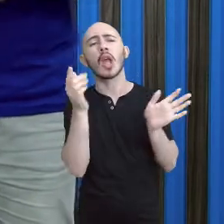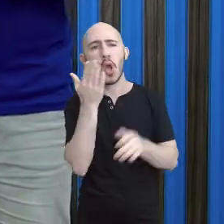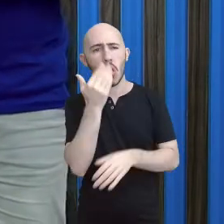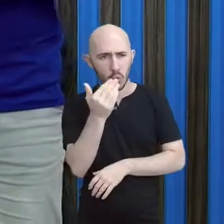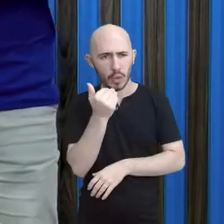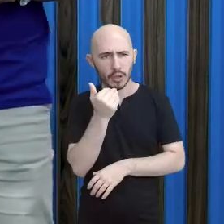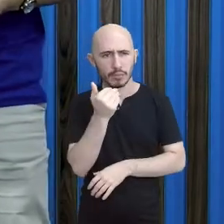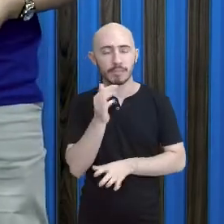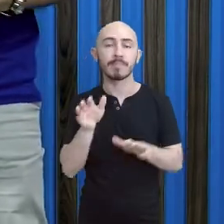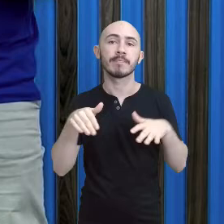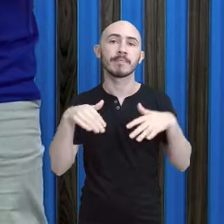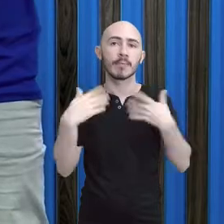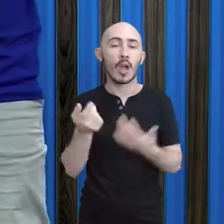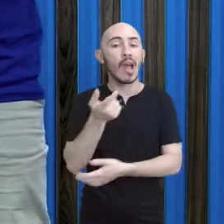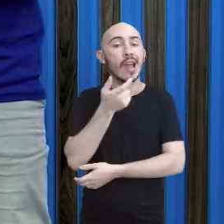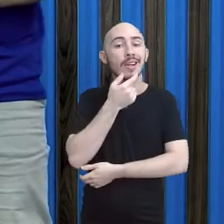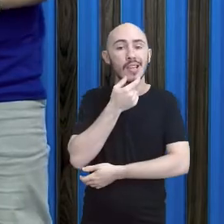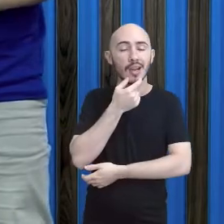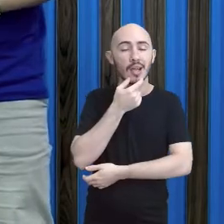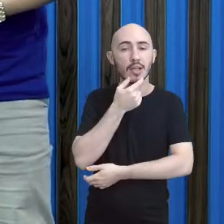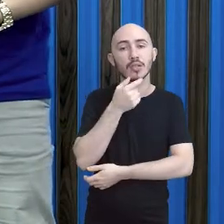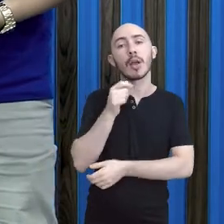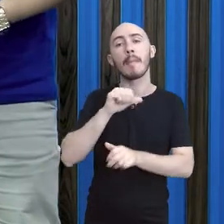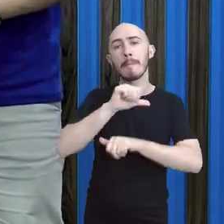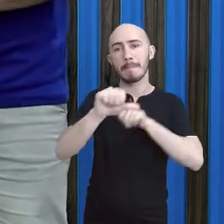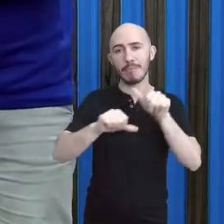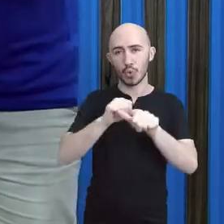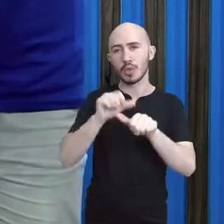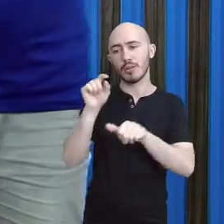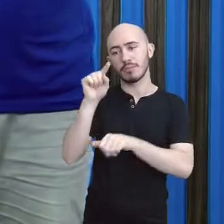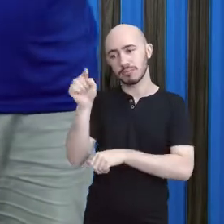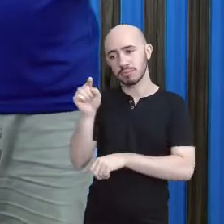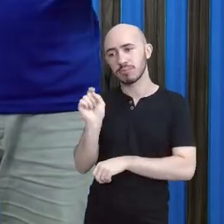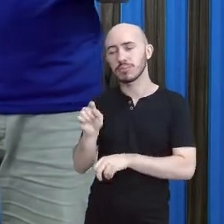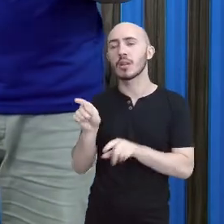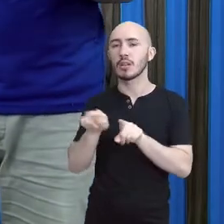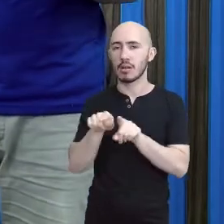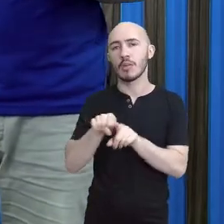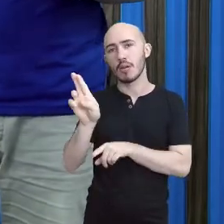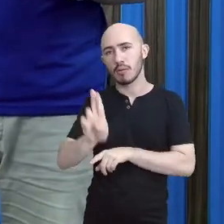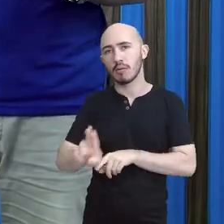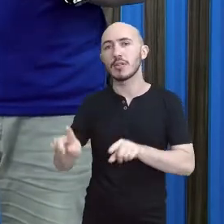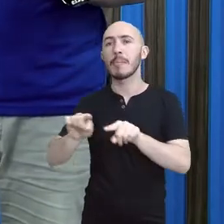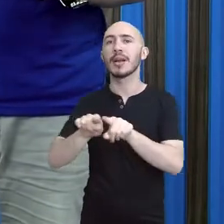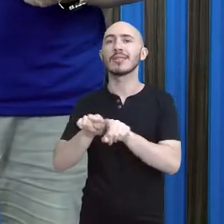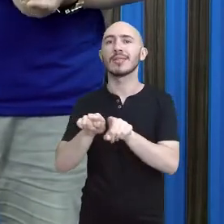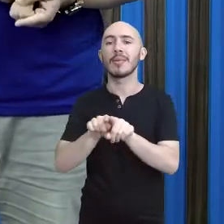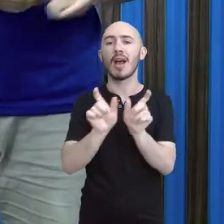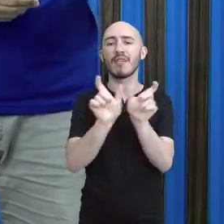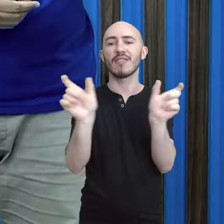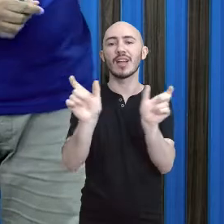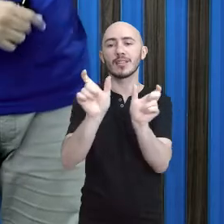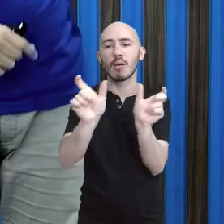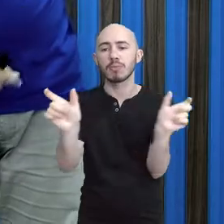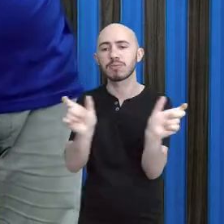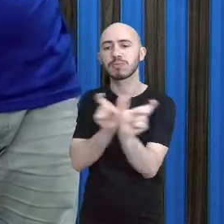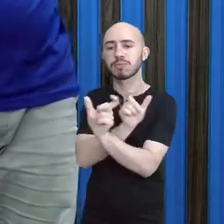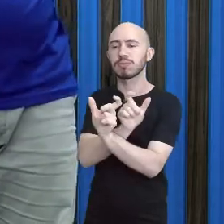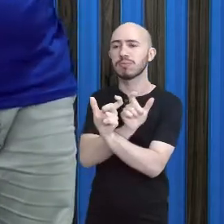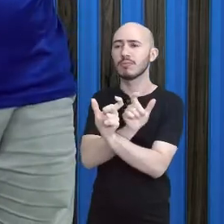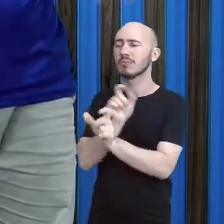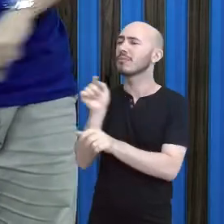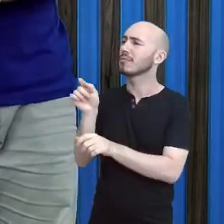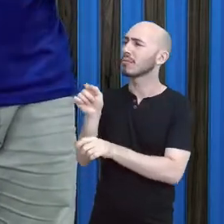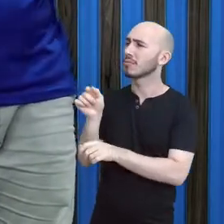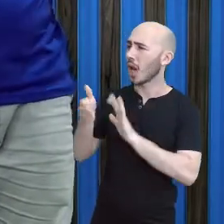pontuação. Em inglês, além de mudar a pontuação, a gente altera também a estrutura da frase. E o espanhol, né, professor? Bota a